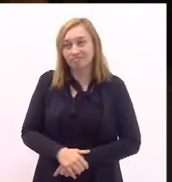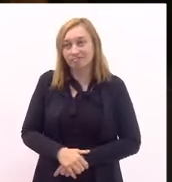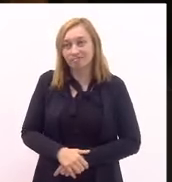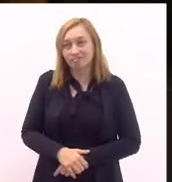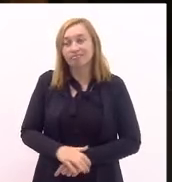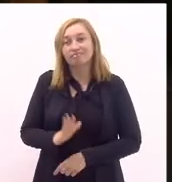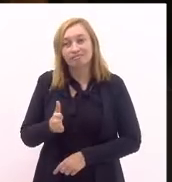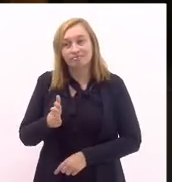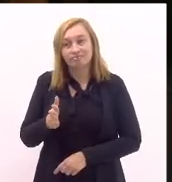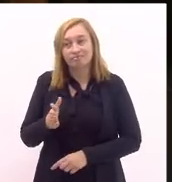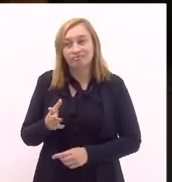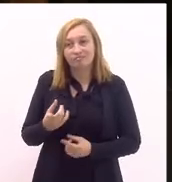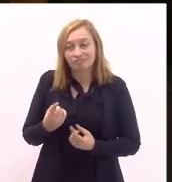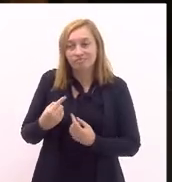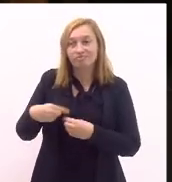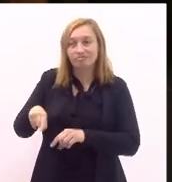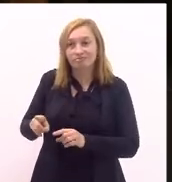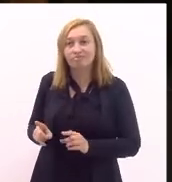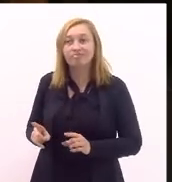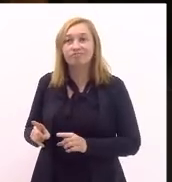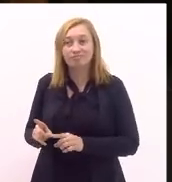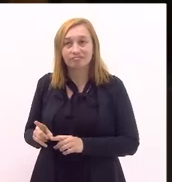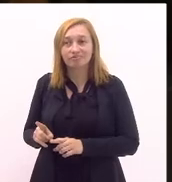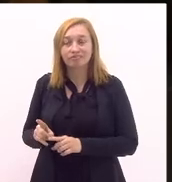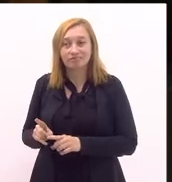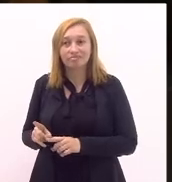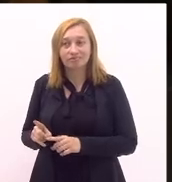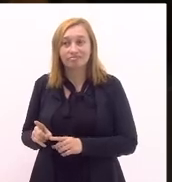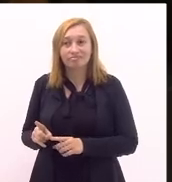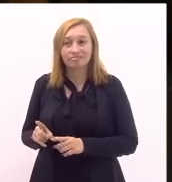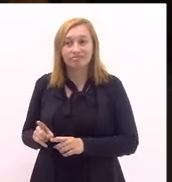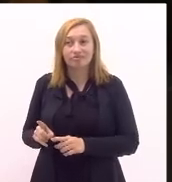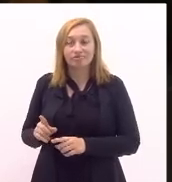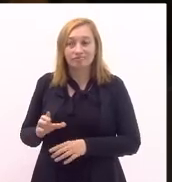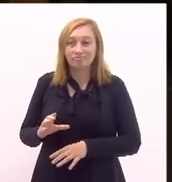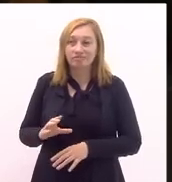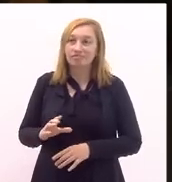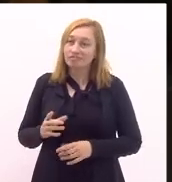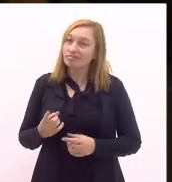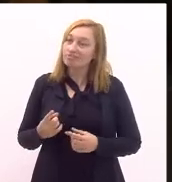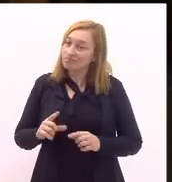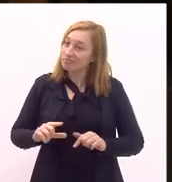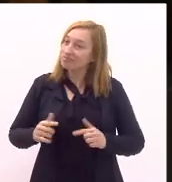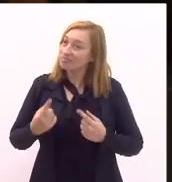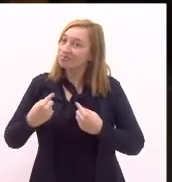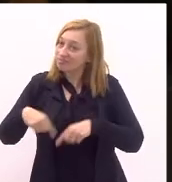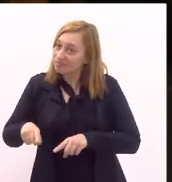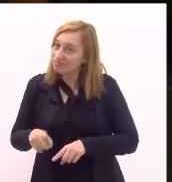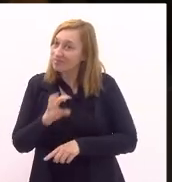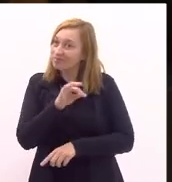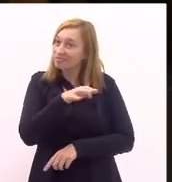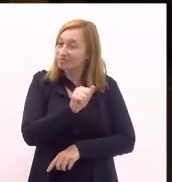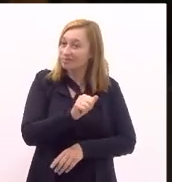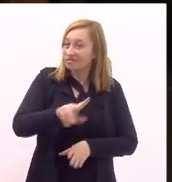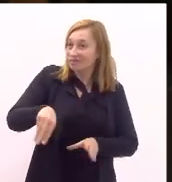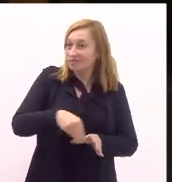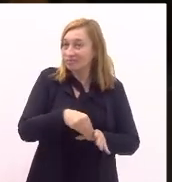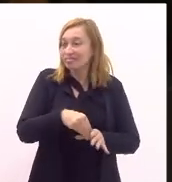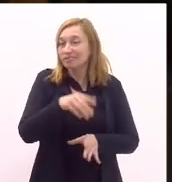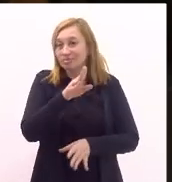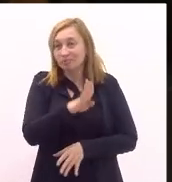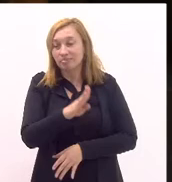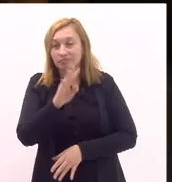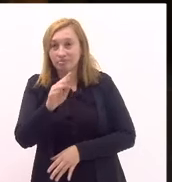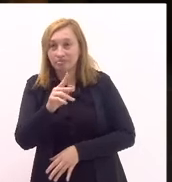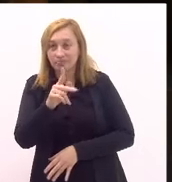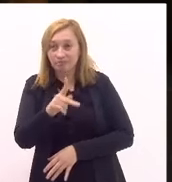e eu já fui oposição à Benedita da Silva foi essa usada e fez oposição à Benedita da Silva dentro do Peter